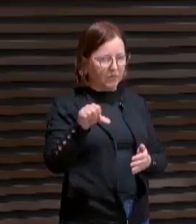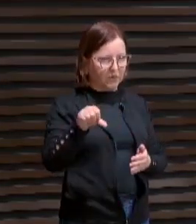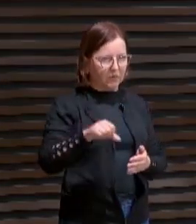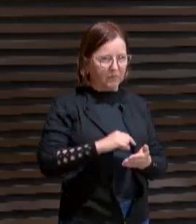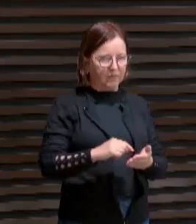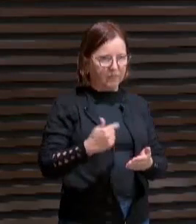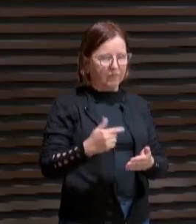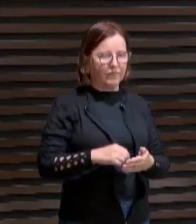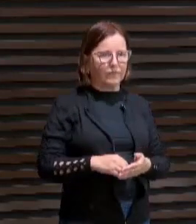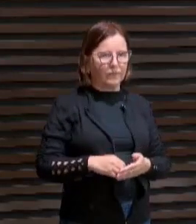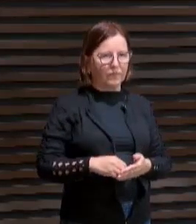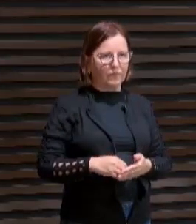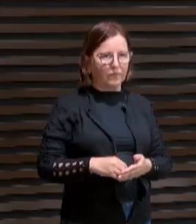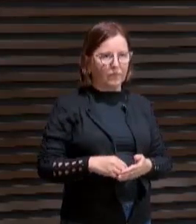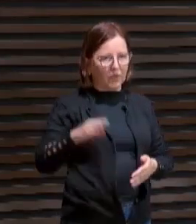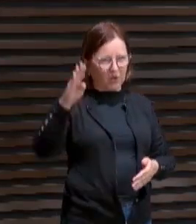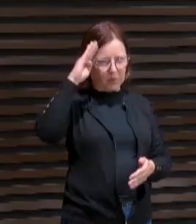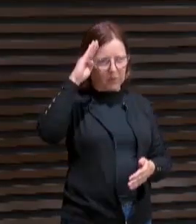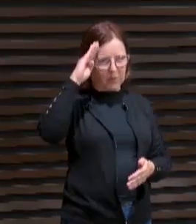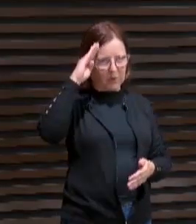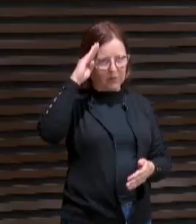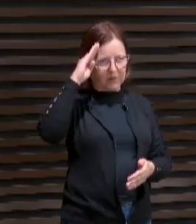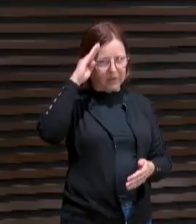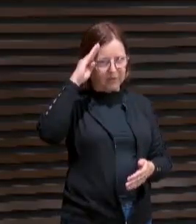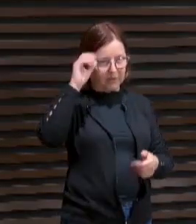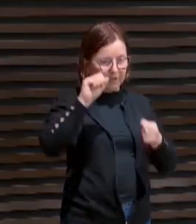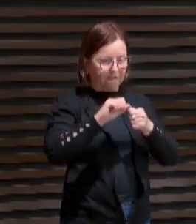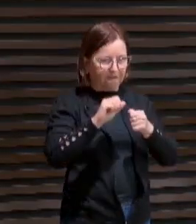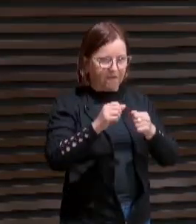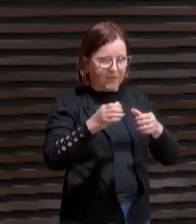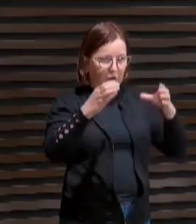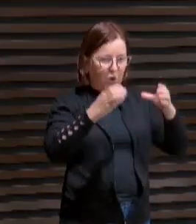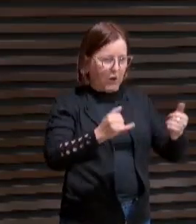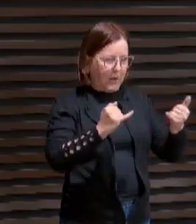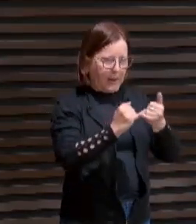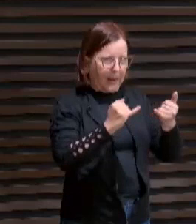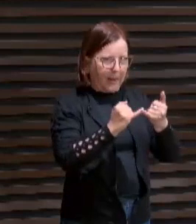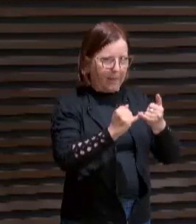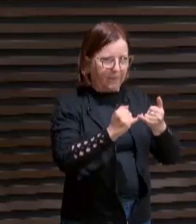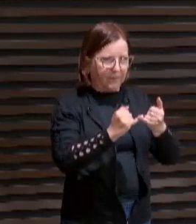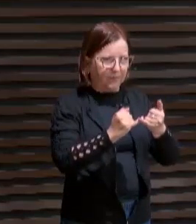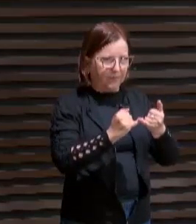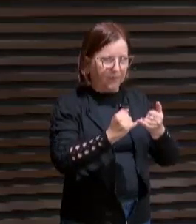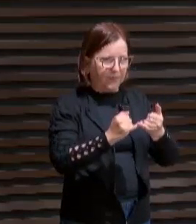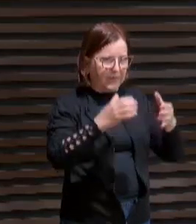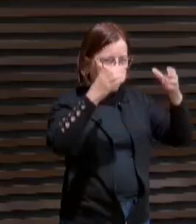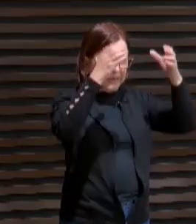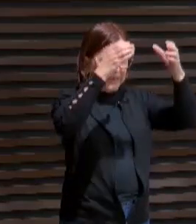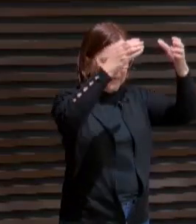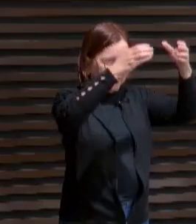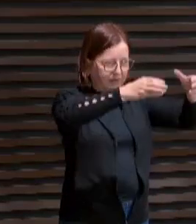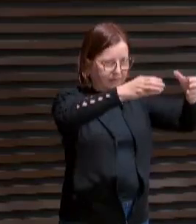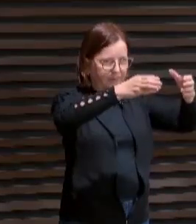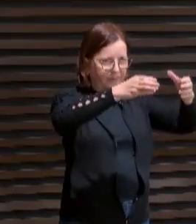Os soldados, tendo tecido uma coroa de espinhos, puseram-lhe na cabeça e vestiram-no